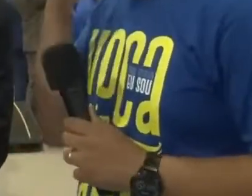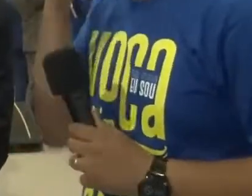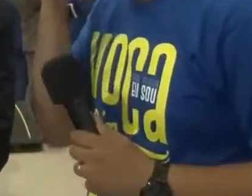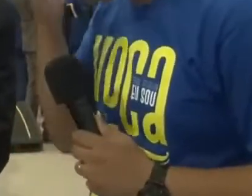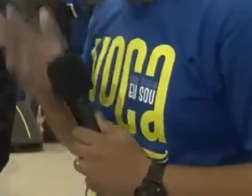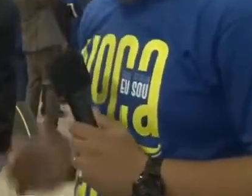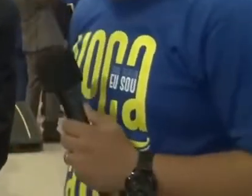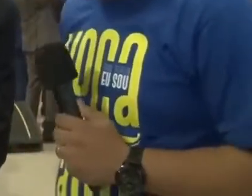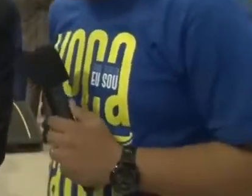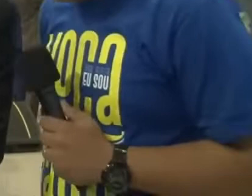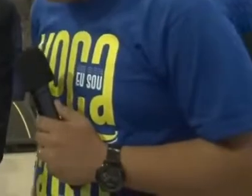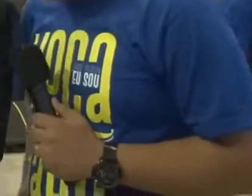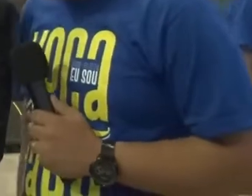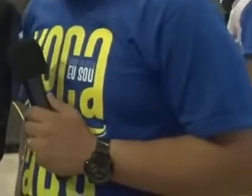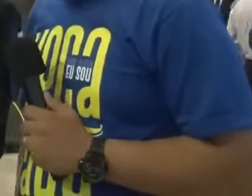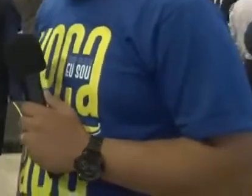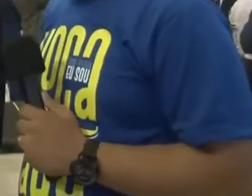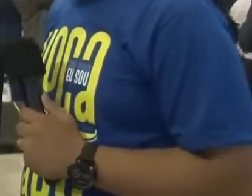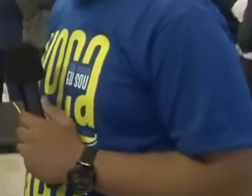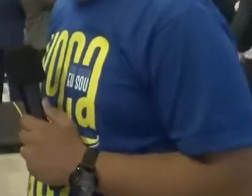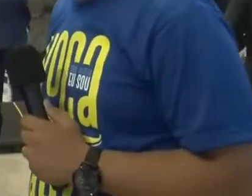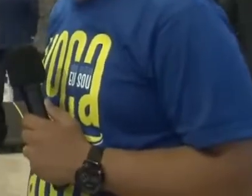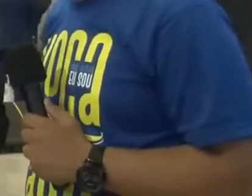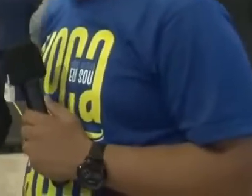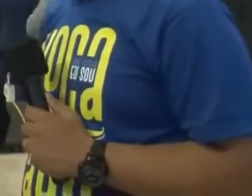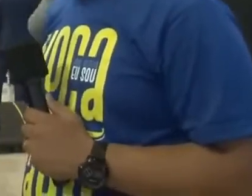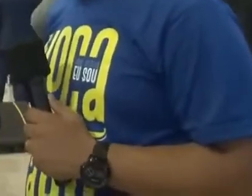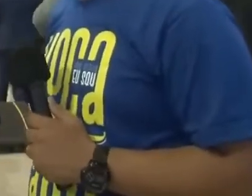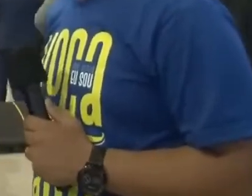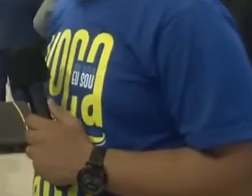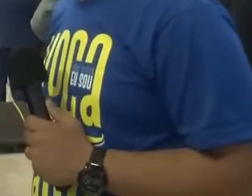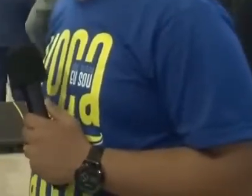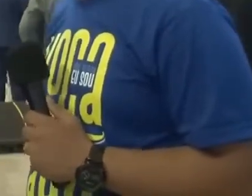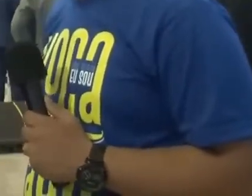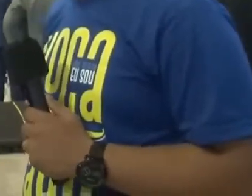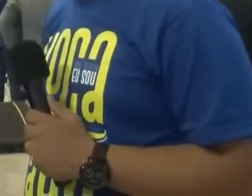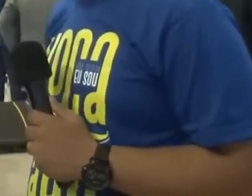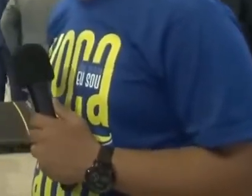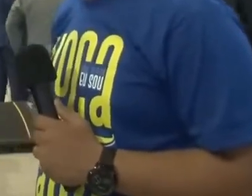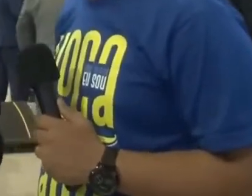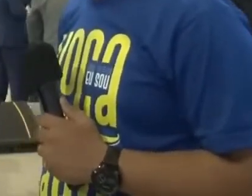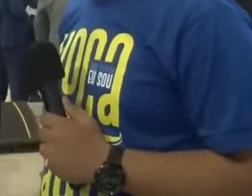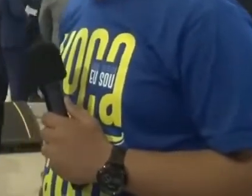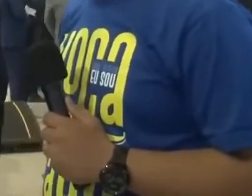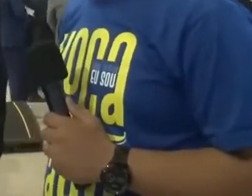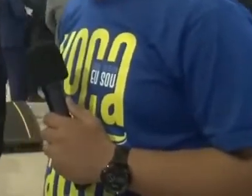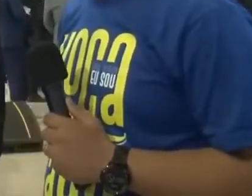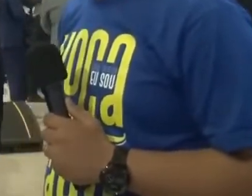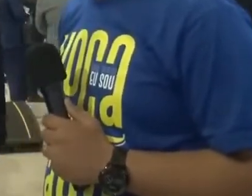Mais de 600 almas aceitaram Jesus. Isso é a misericórdia de Deus.